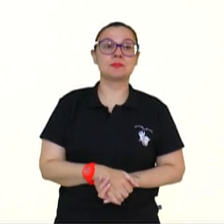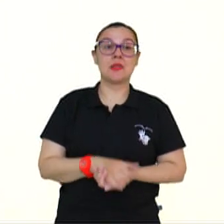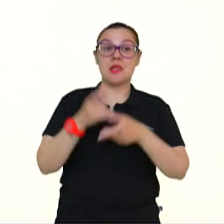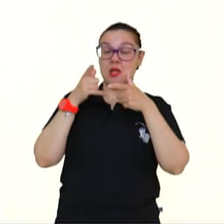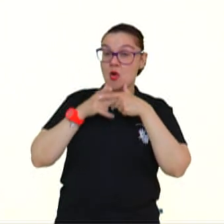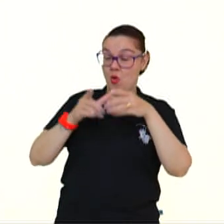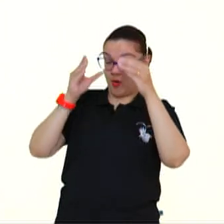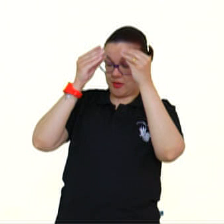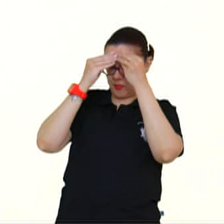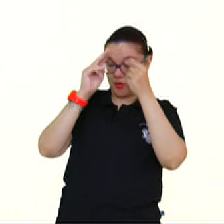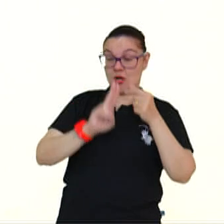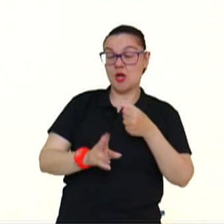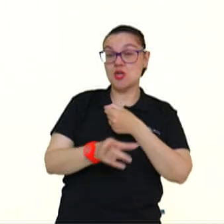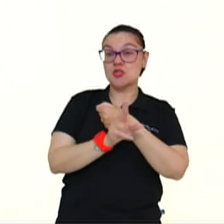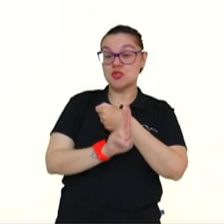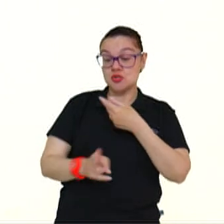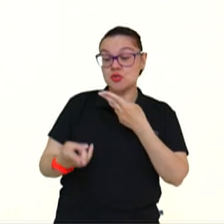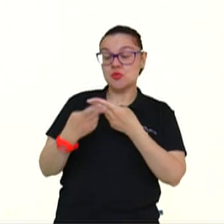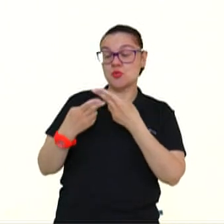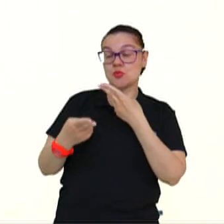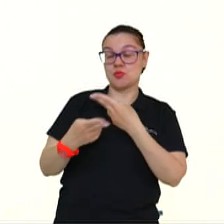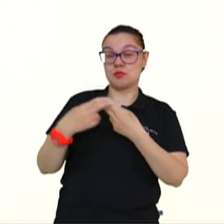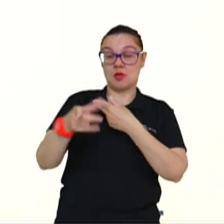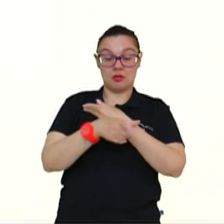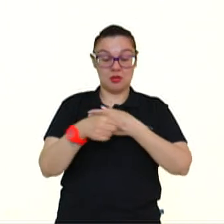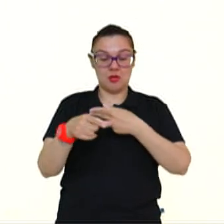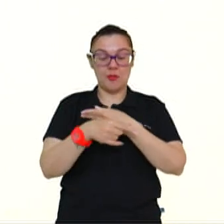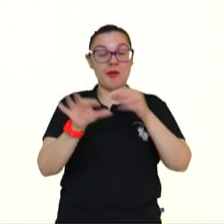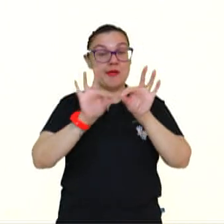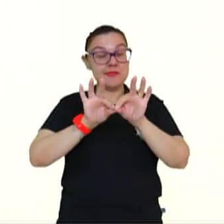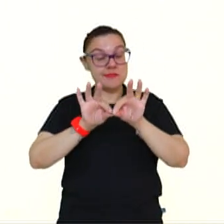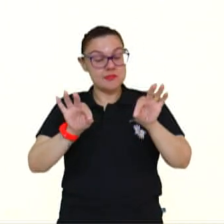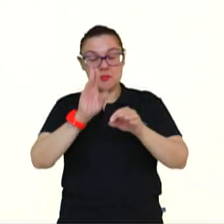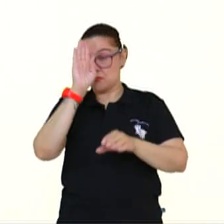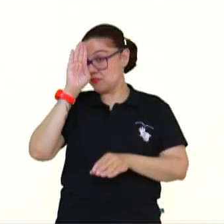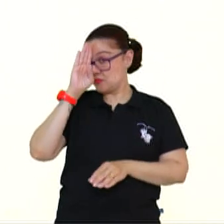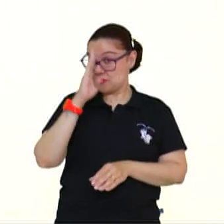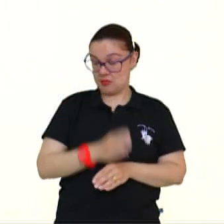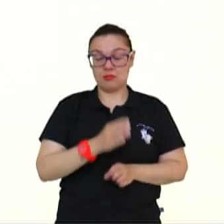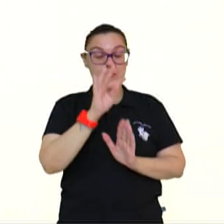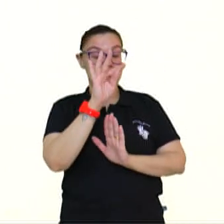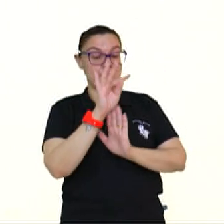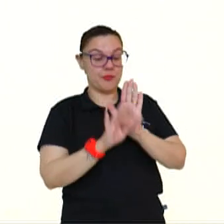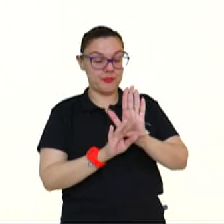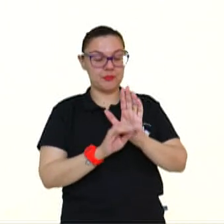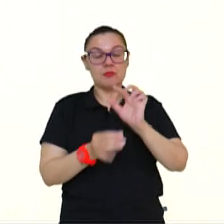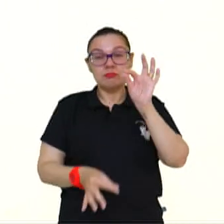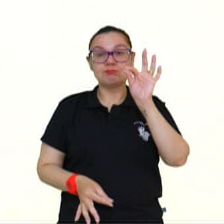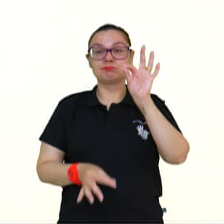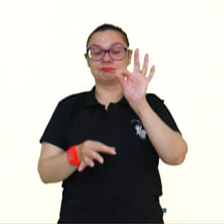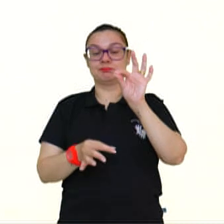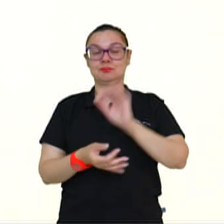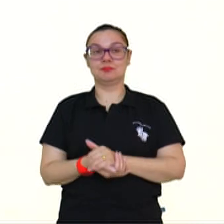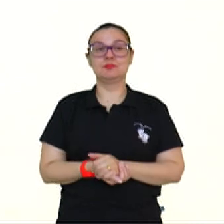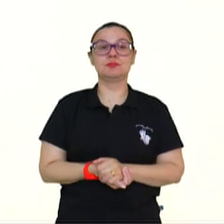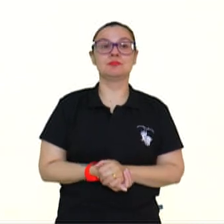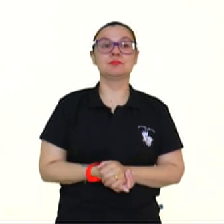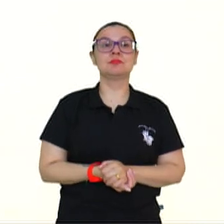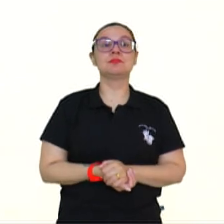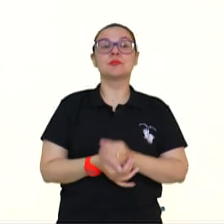linguagem utilizada pelo cronista é geralmente simples e objetiva. Os textos são geralmente curtos, nós falamos